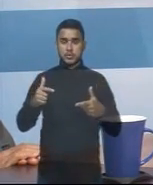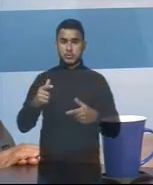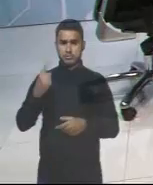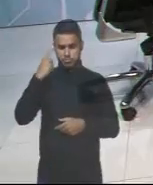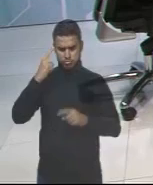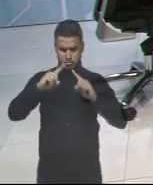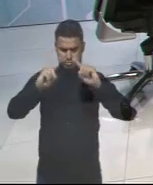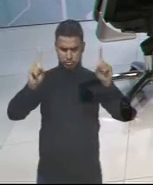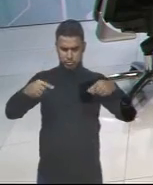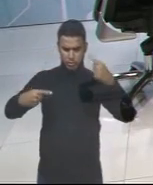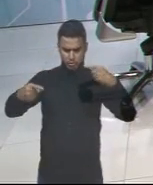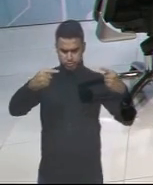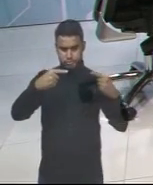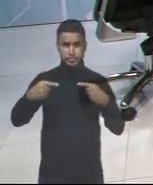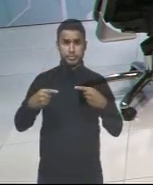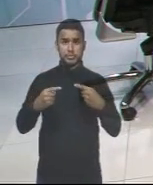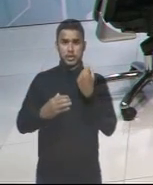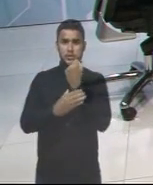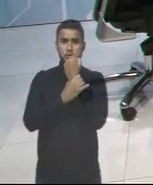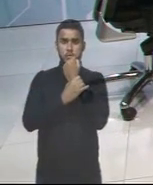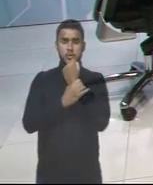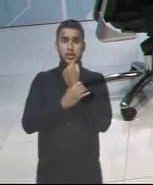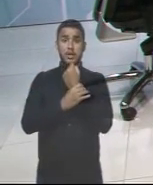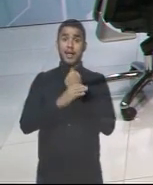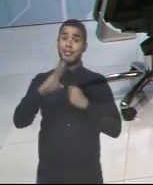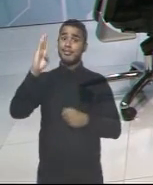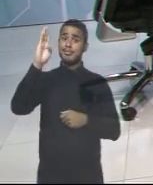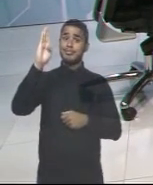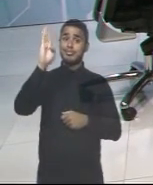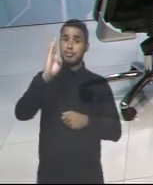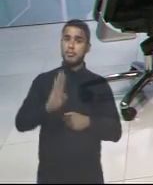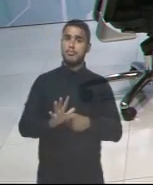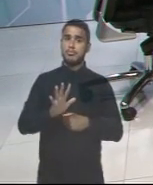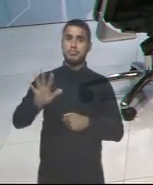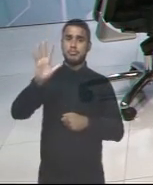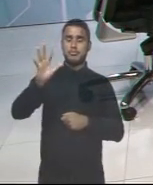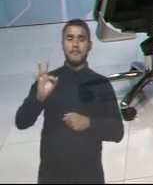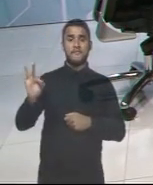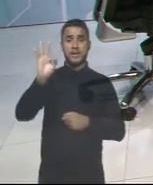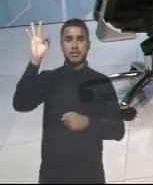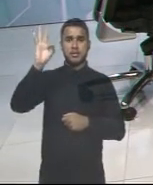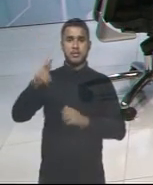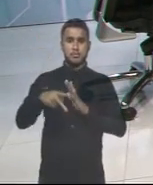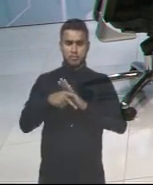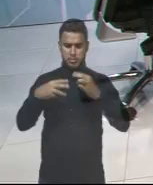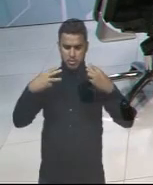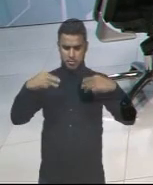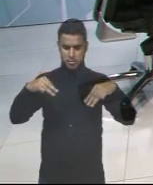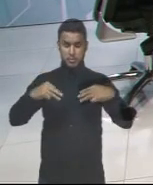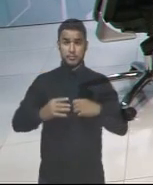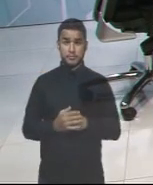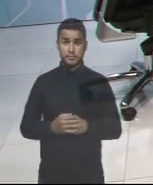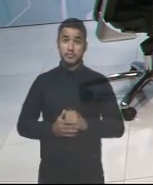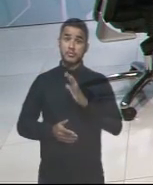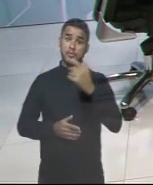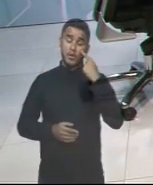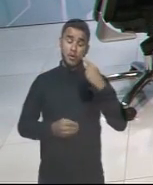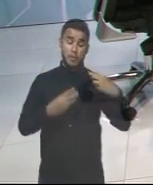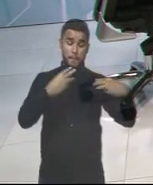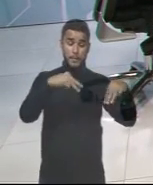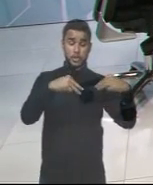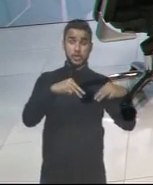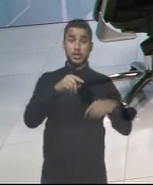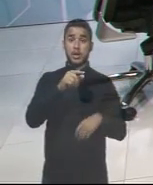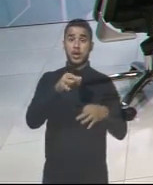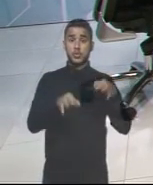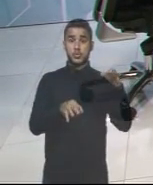segurança pública nacional. Ele agora está anunciando isso, tiraria parte das atribuições do Ministério da Justiça, que